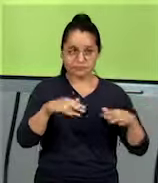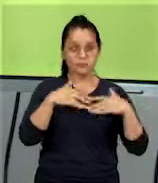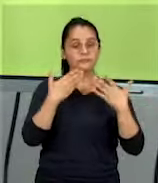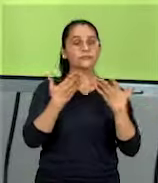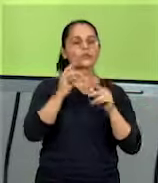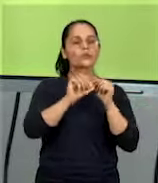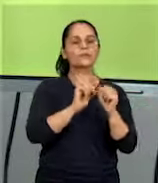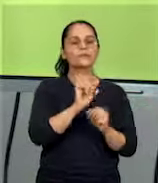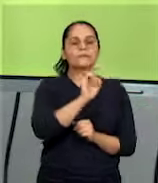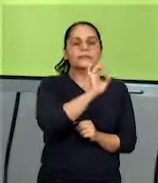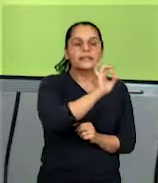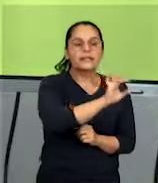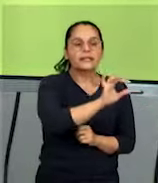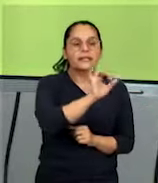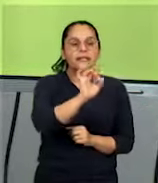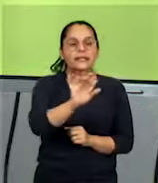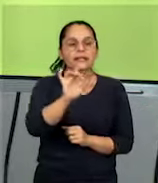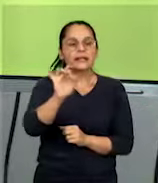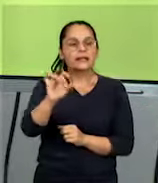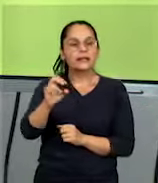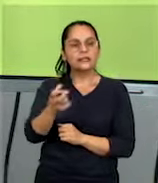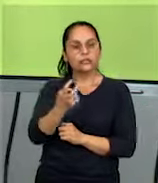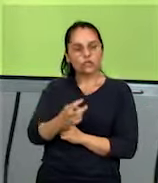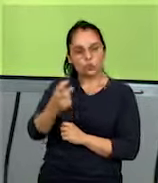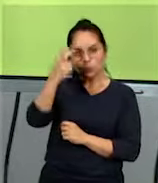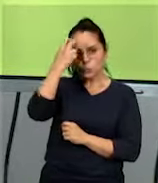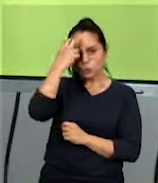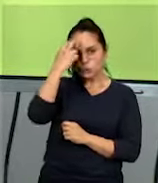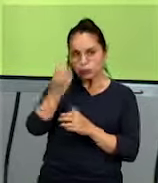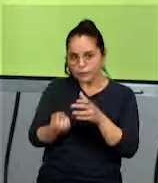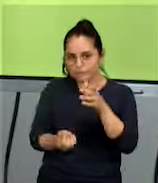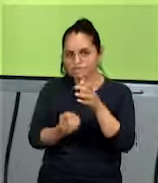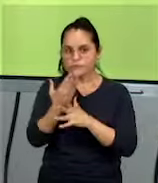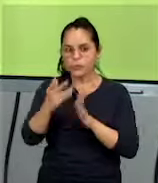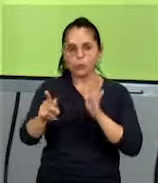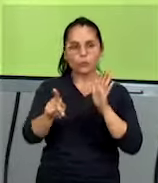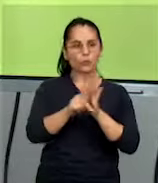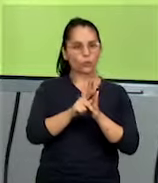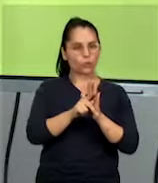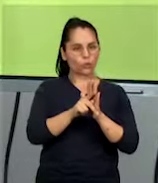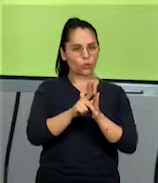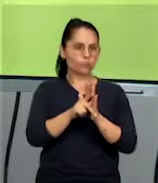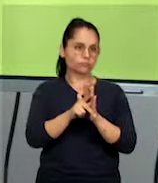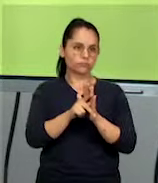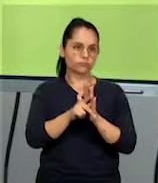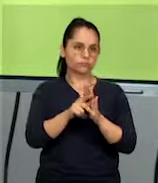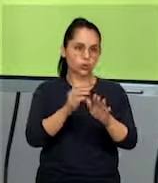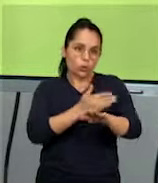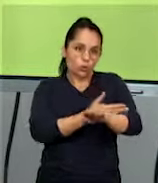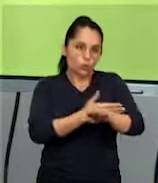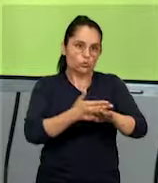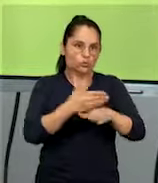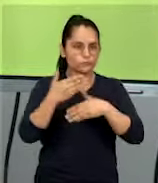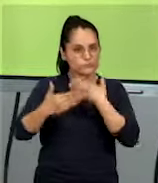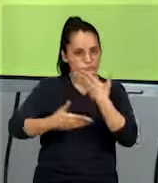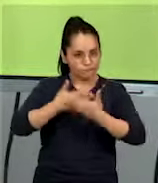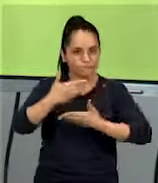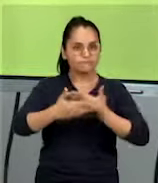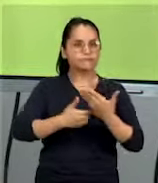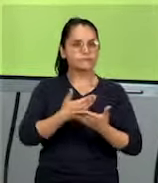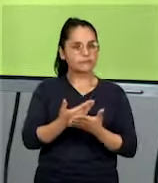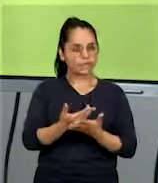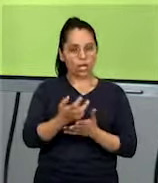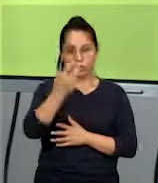Então, cada cultura, ela fabrica os seus próprios ritos de passagem a partir da